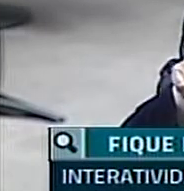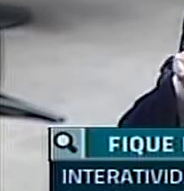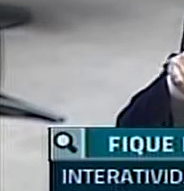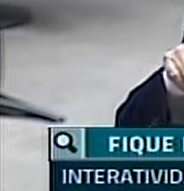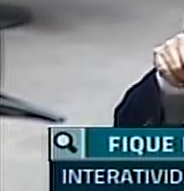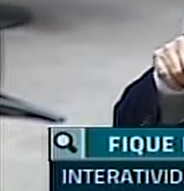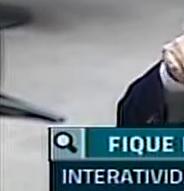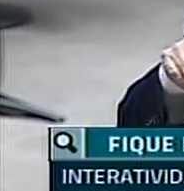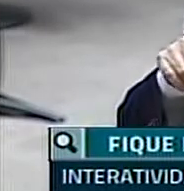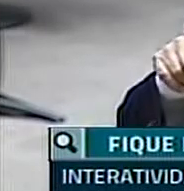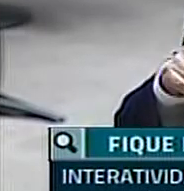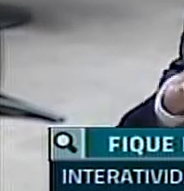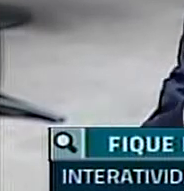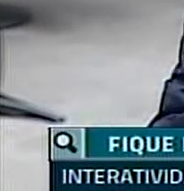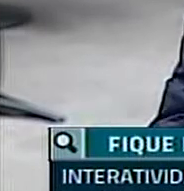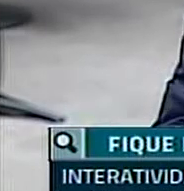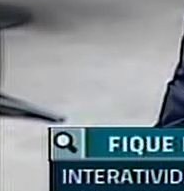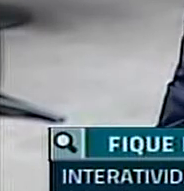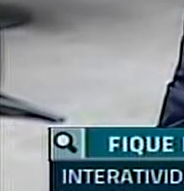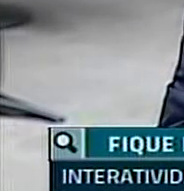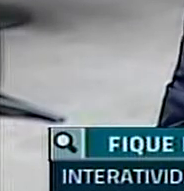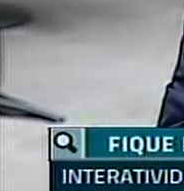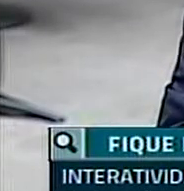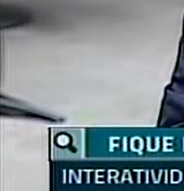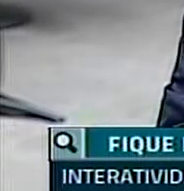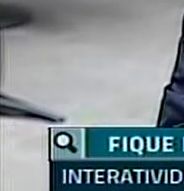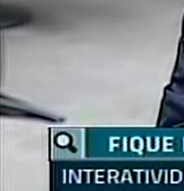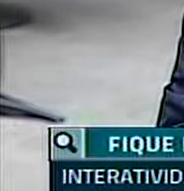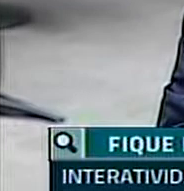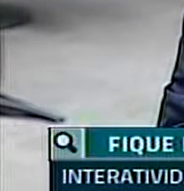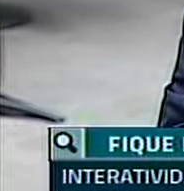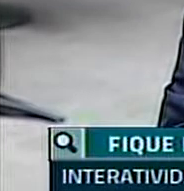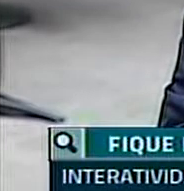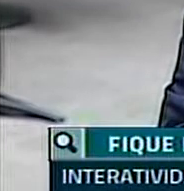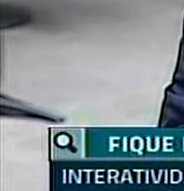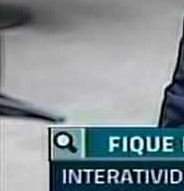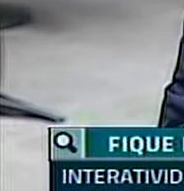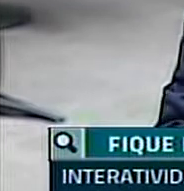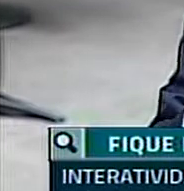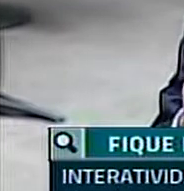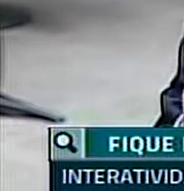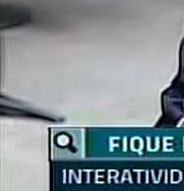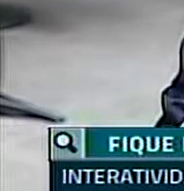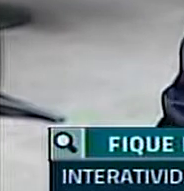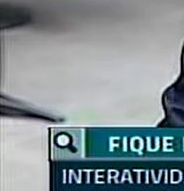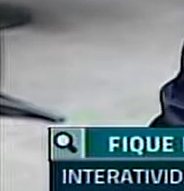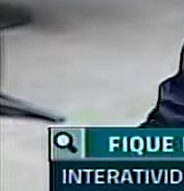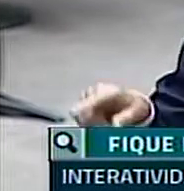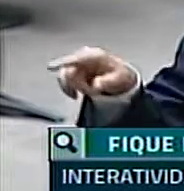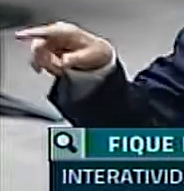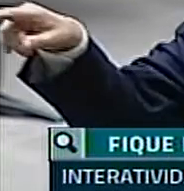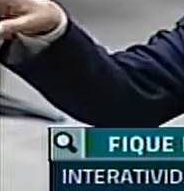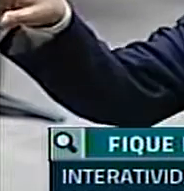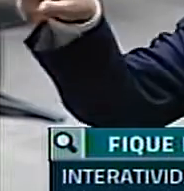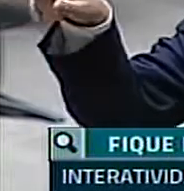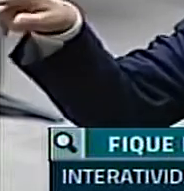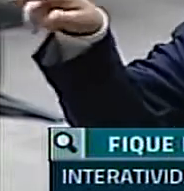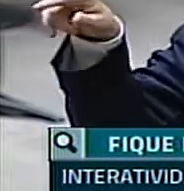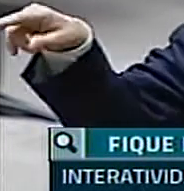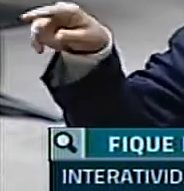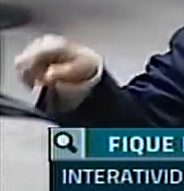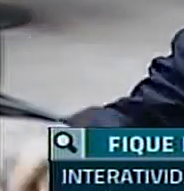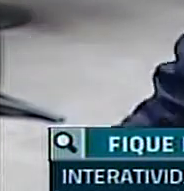Excelência menciona no terceiro ou quarto item a reforma política. Eu posso dizer a Vossa Excelência que na